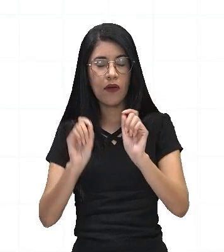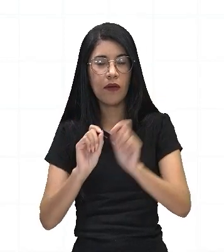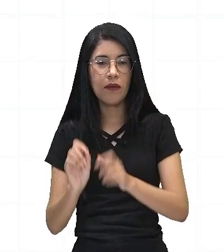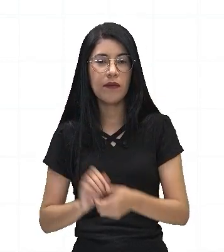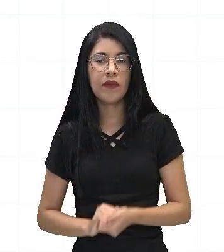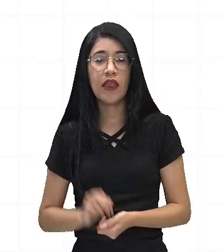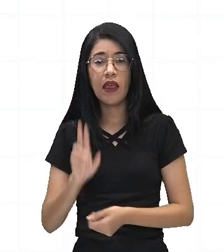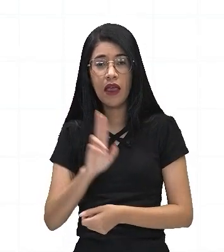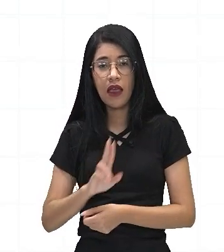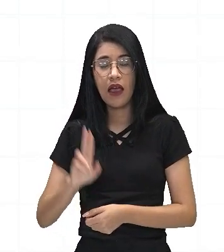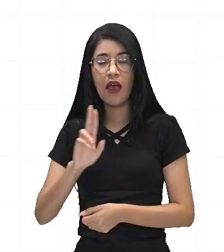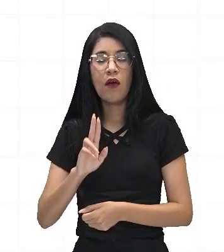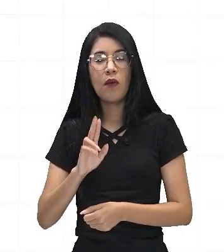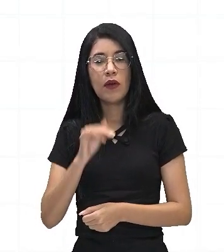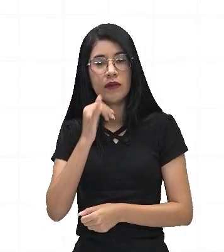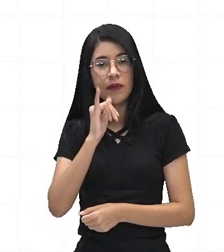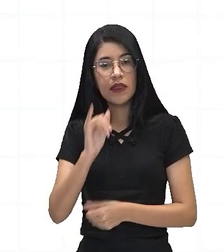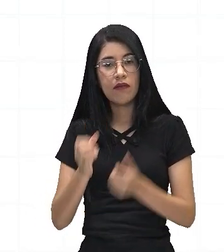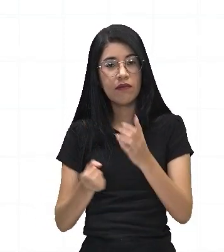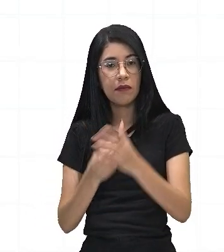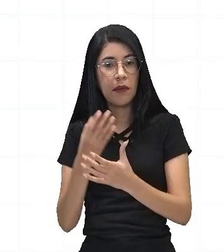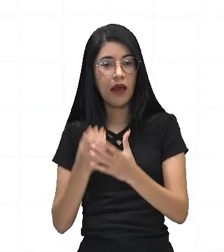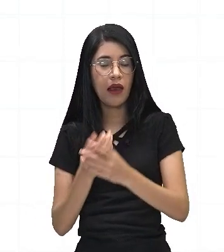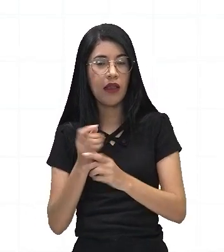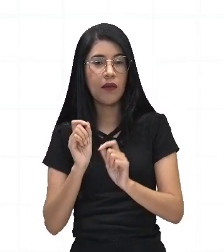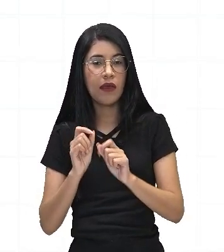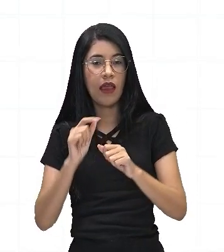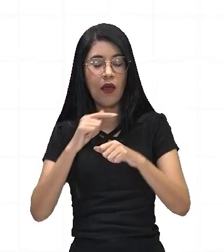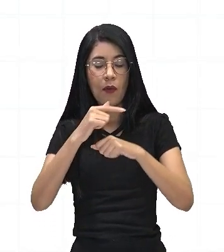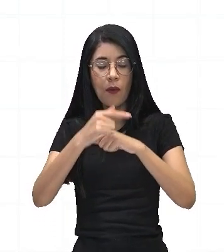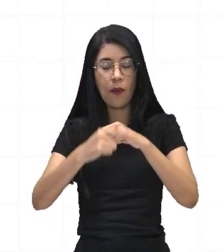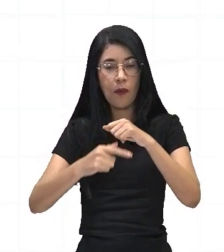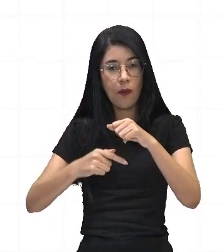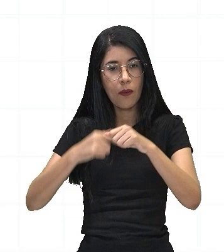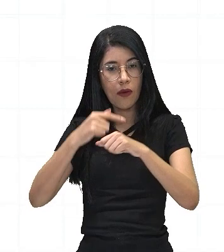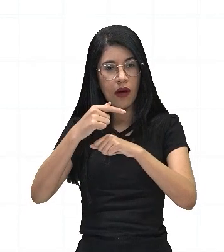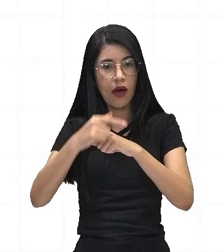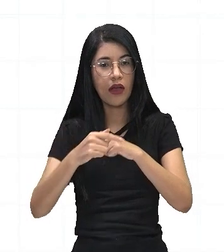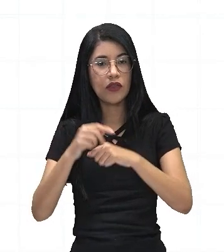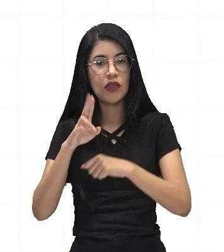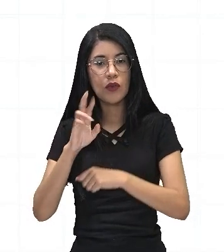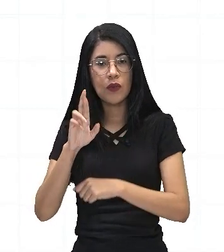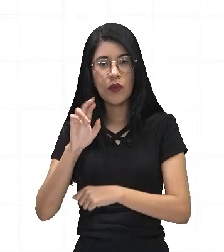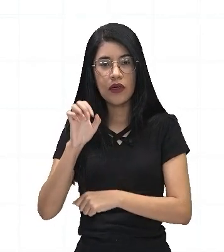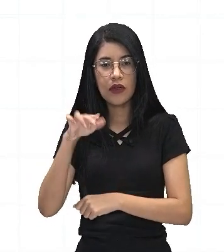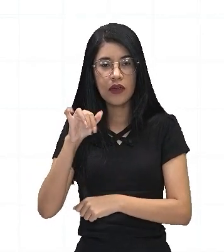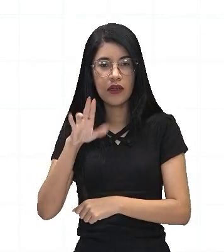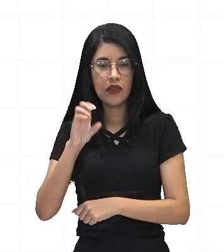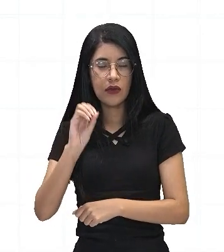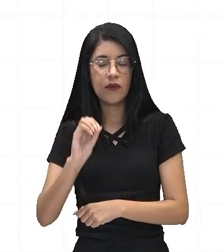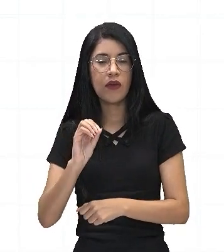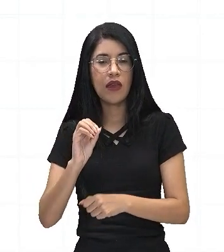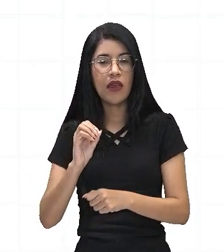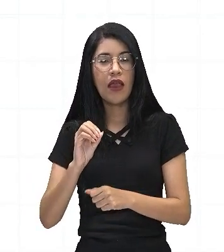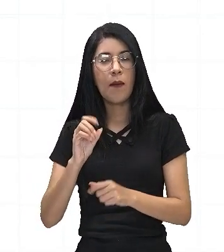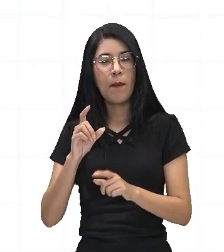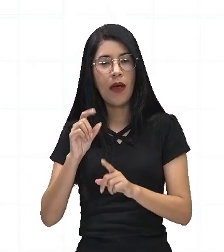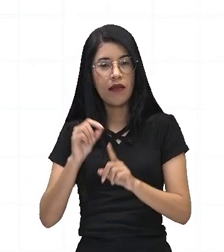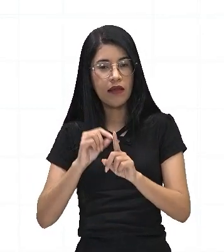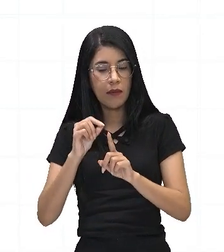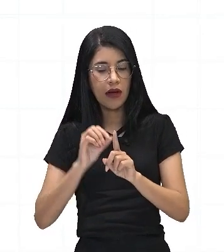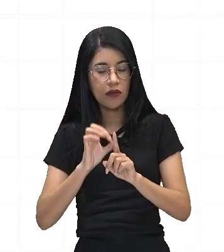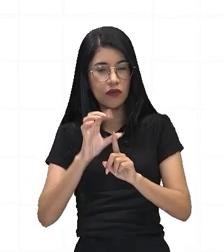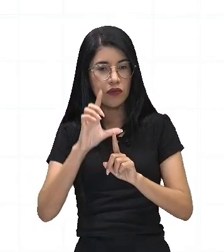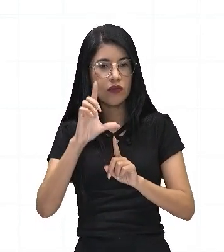a energia que é produzida pela fissão dos átomos de urânio para aquecer grandes massas de